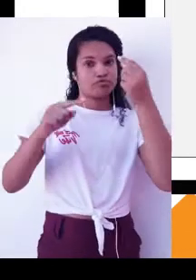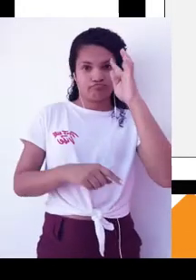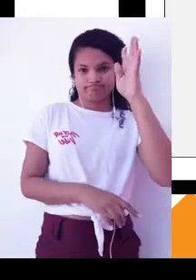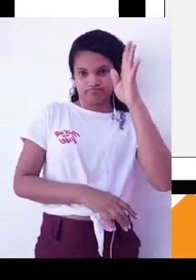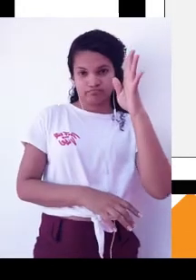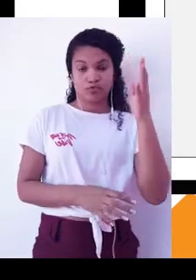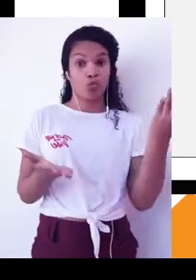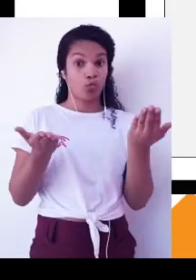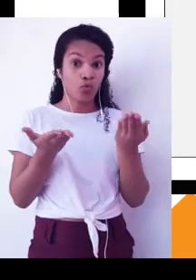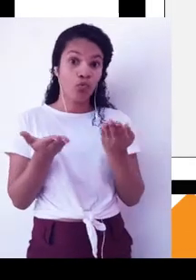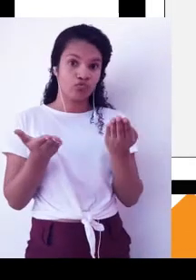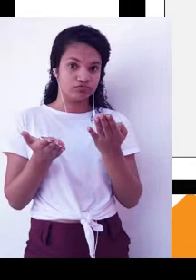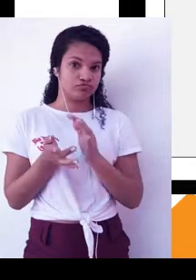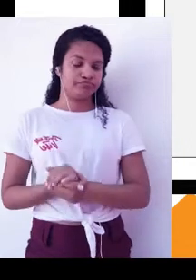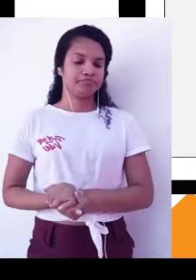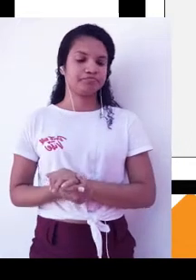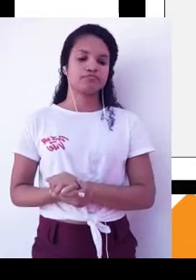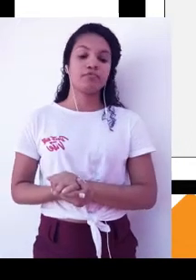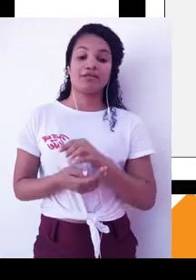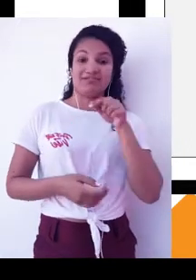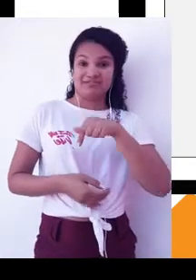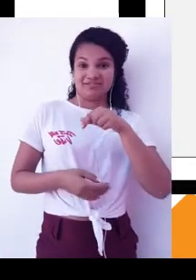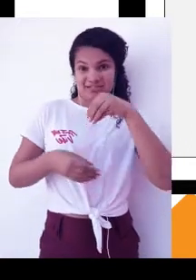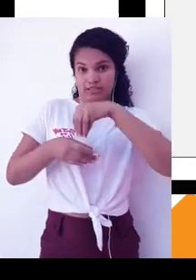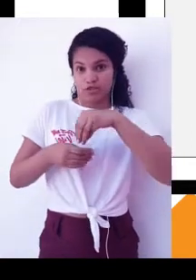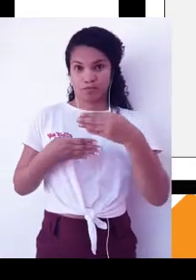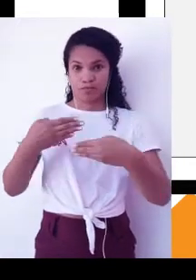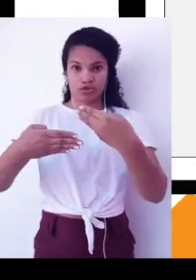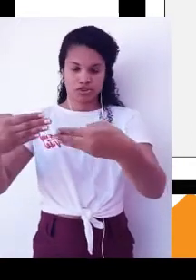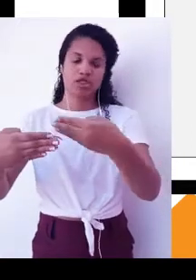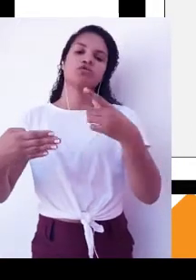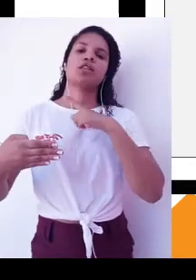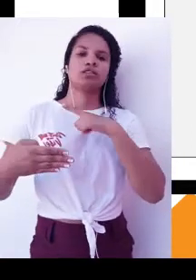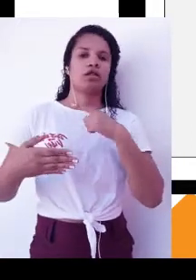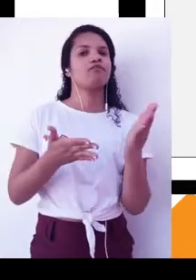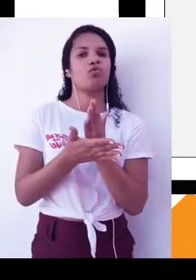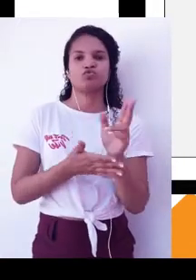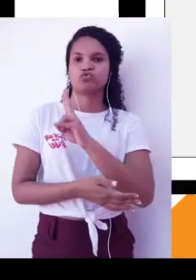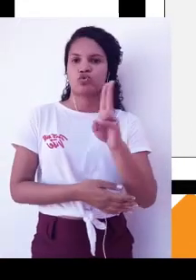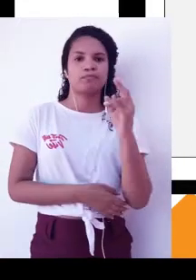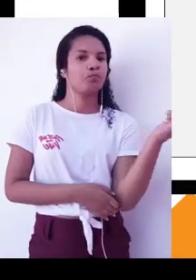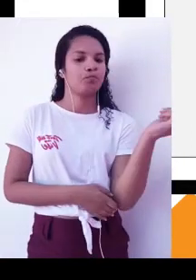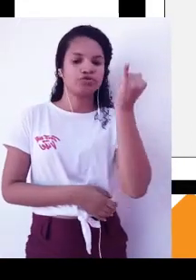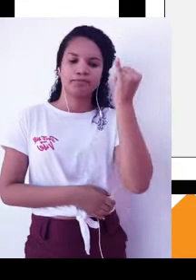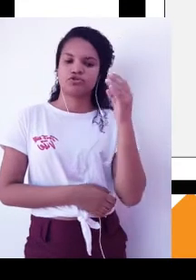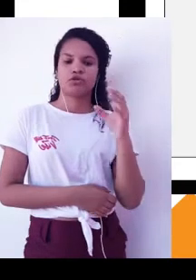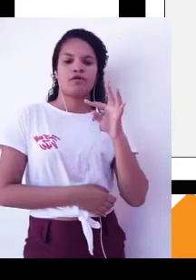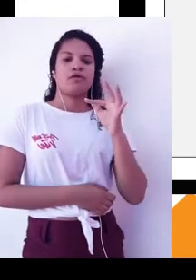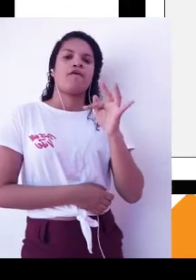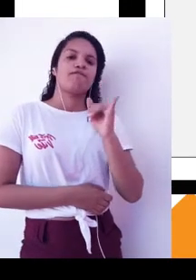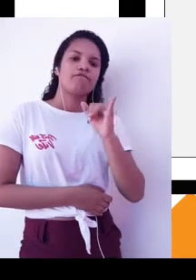teoria da evolução atual. Nesse processo, alguns nomes foram fundamentais, como Fischer, o